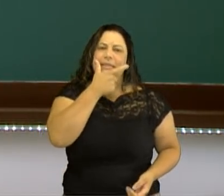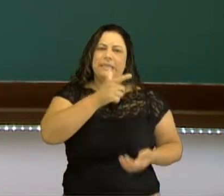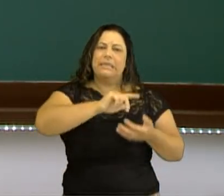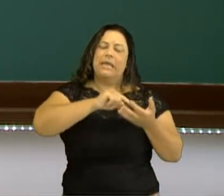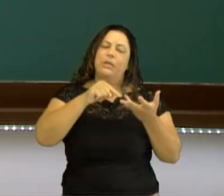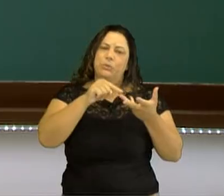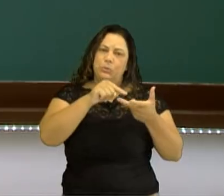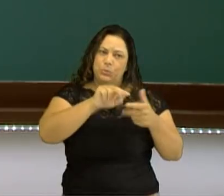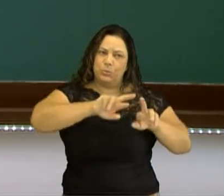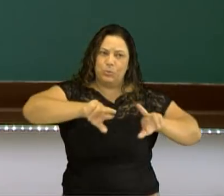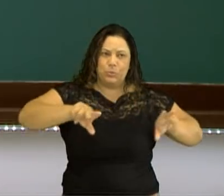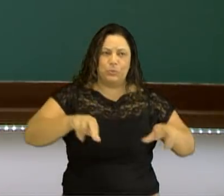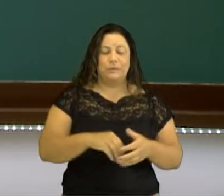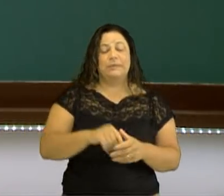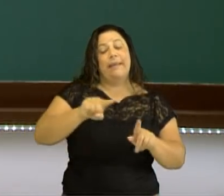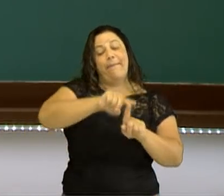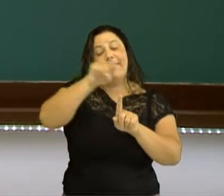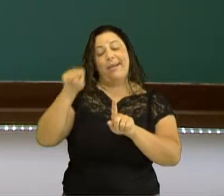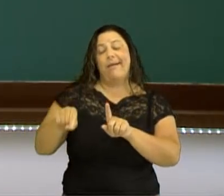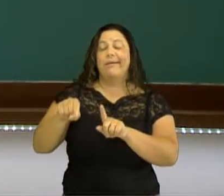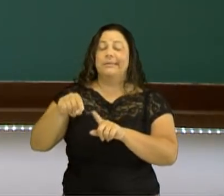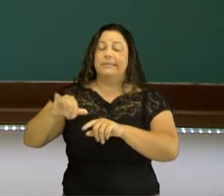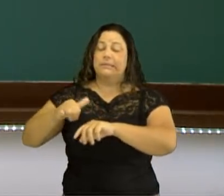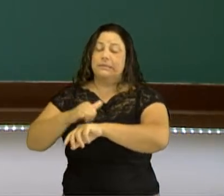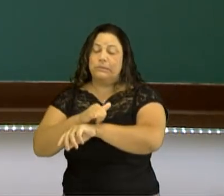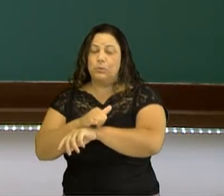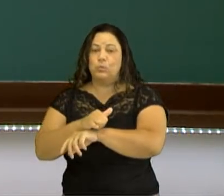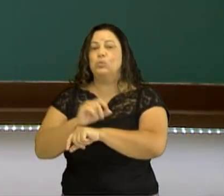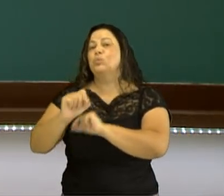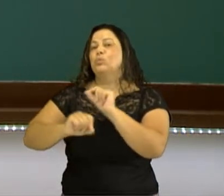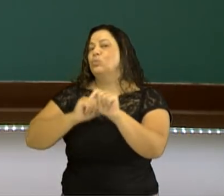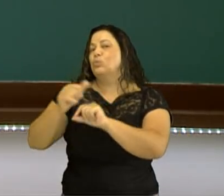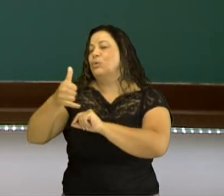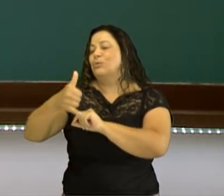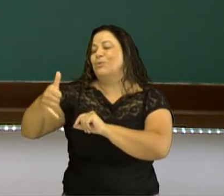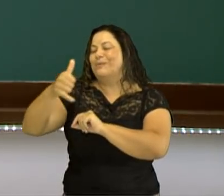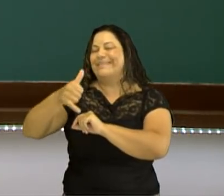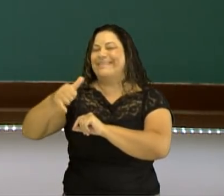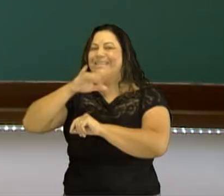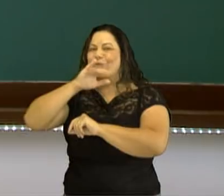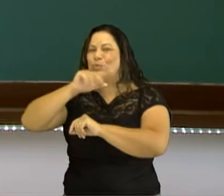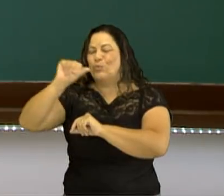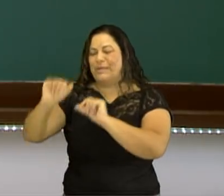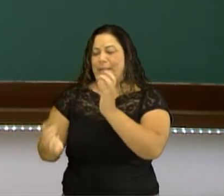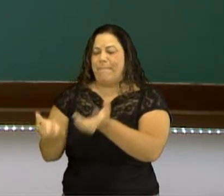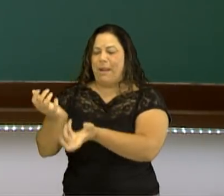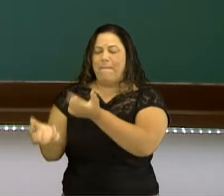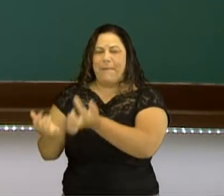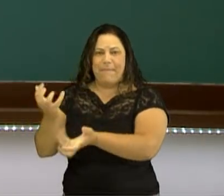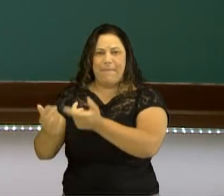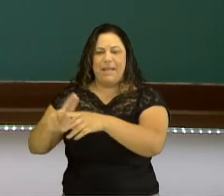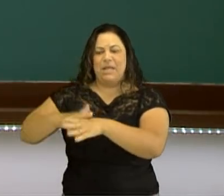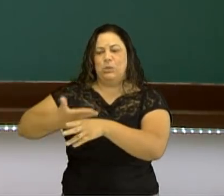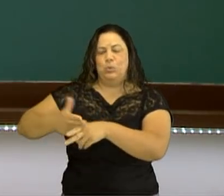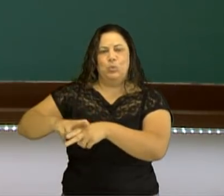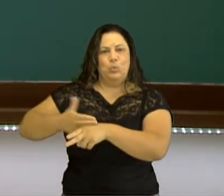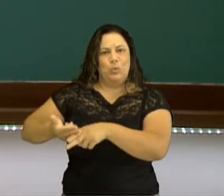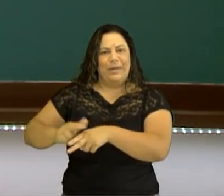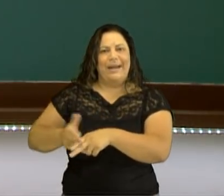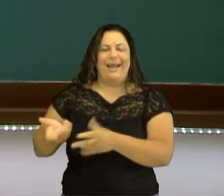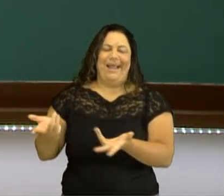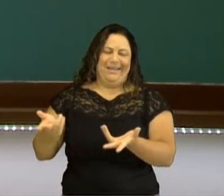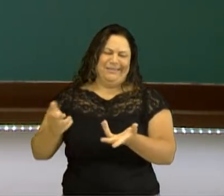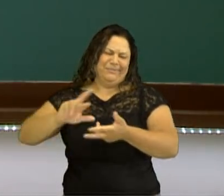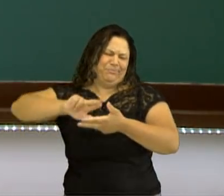gorduras ruins, se consumidas exageradamente, né, são as frituras, os chocolates, os sorvetes,